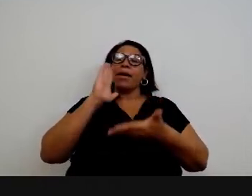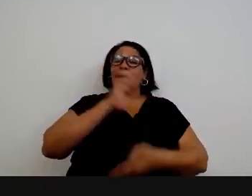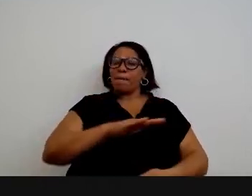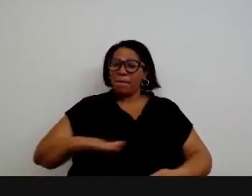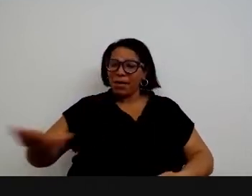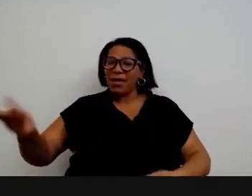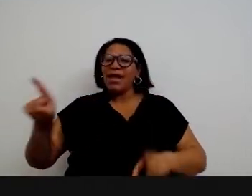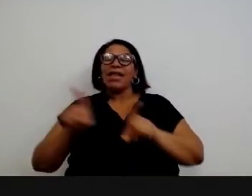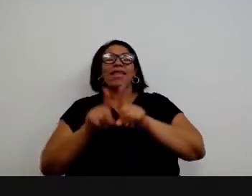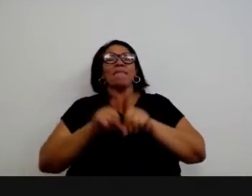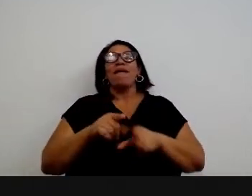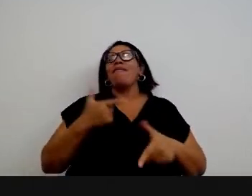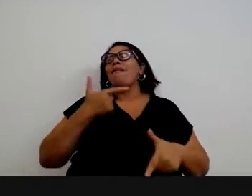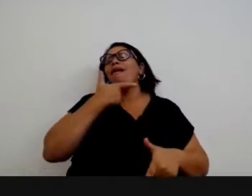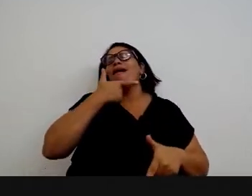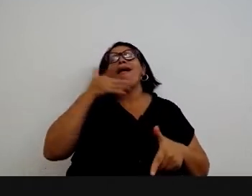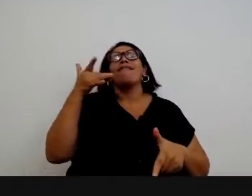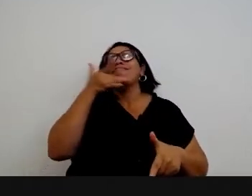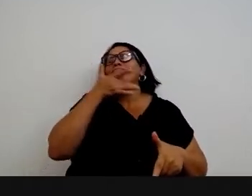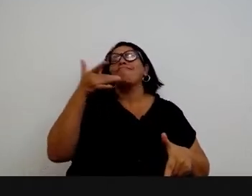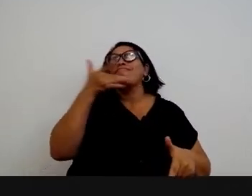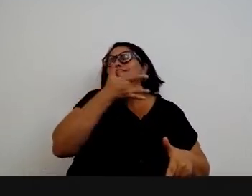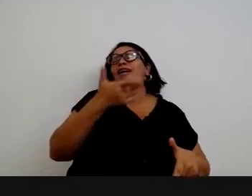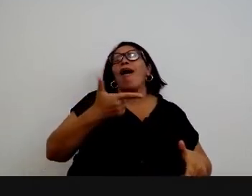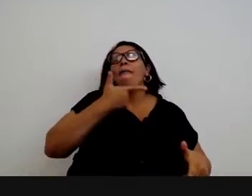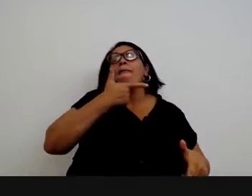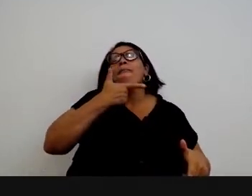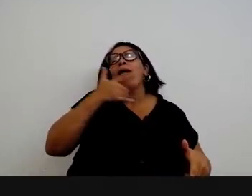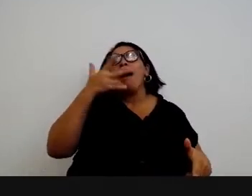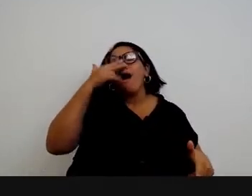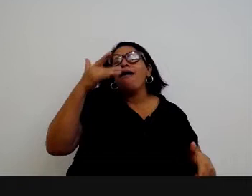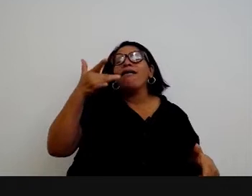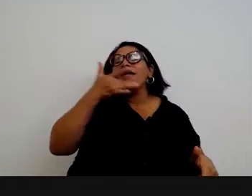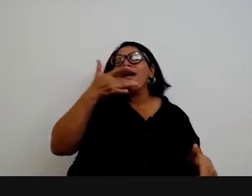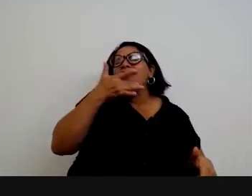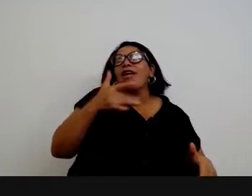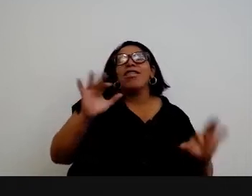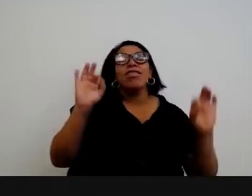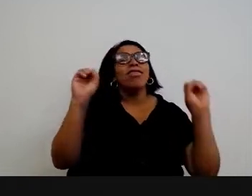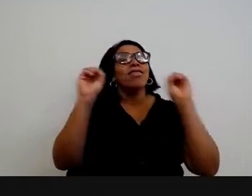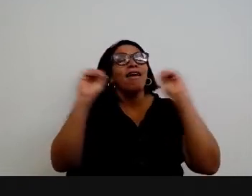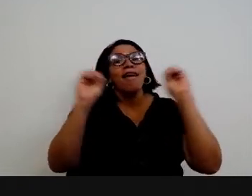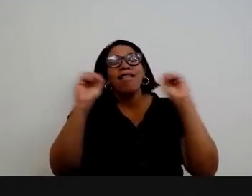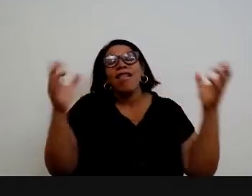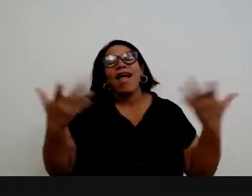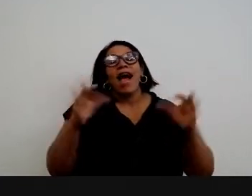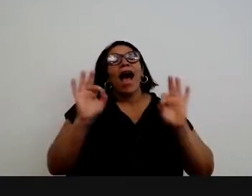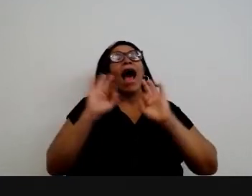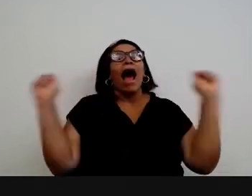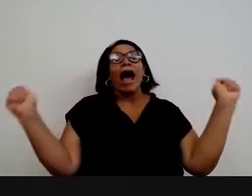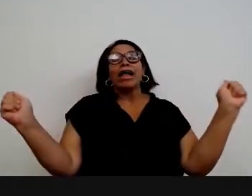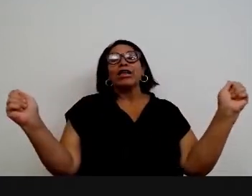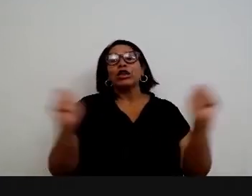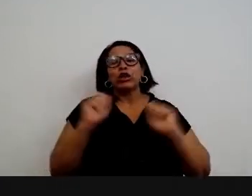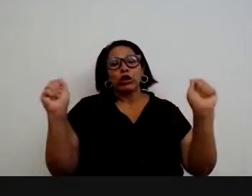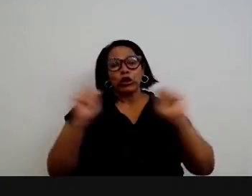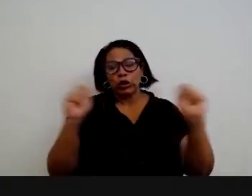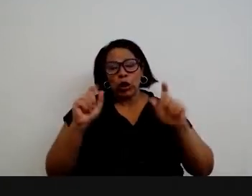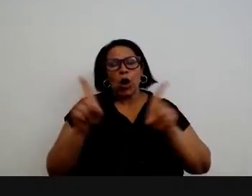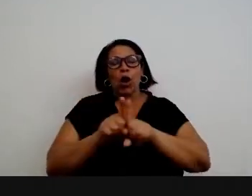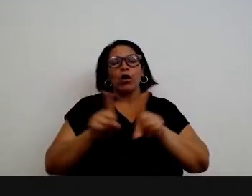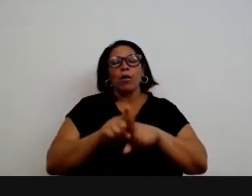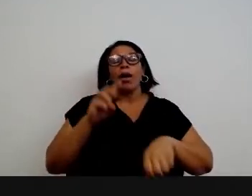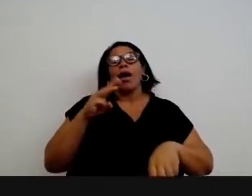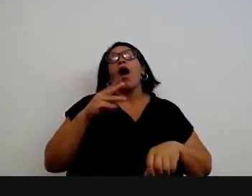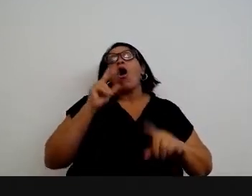com queijo, sabe? Então, a mineira aqui, são a goiabada com queijo, porque assim, a Missão Pedagógica, ele me